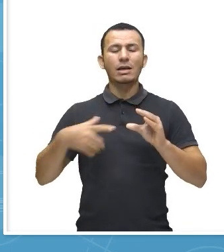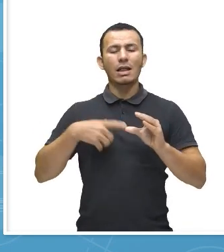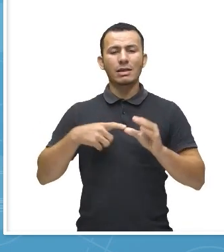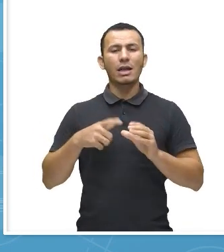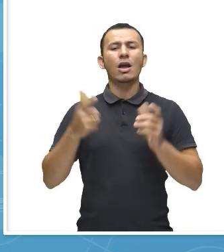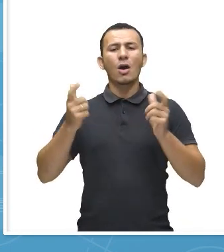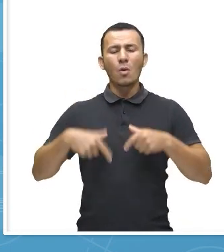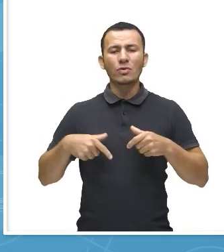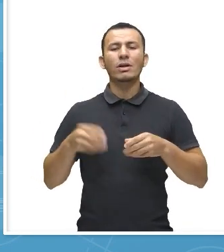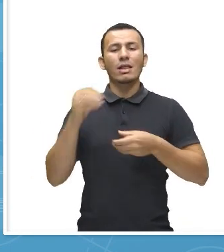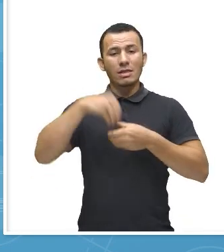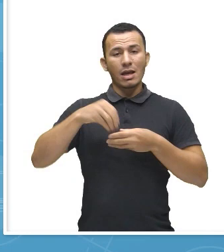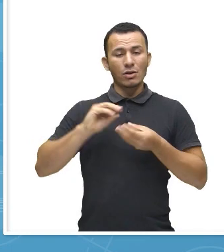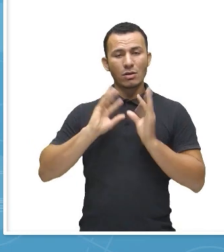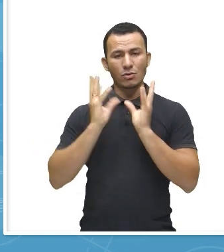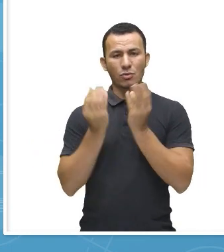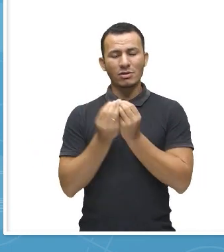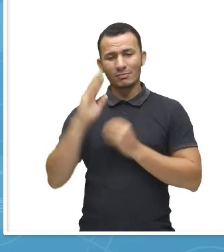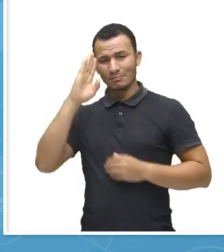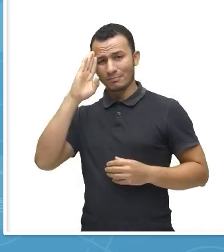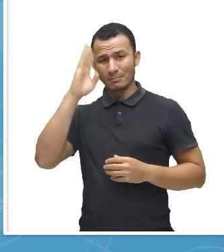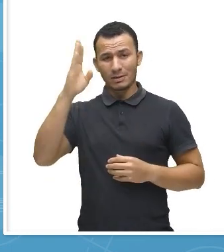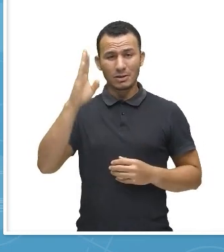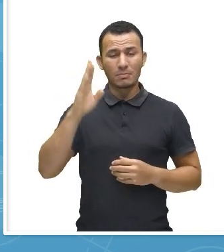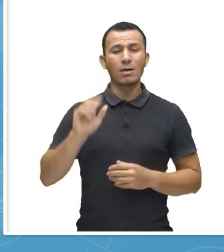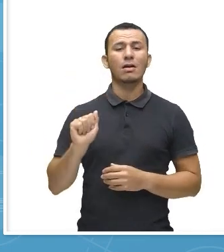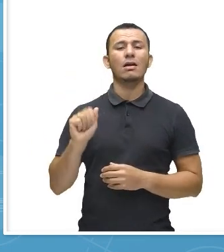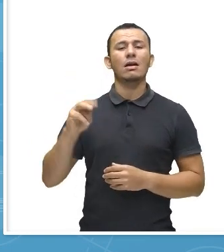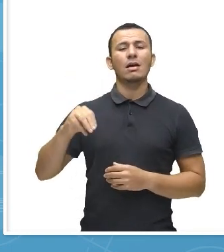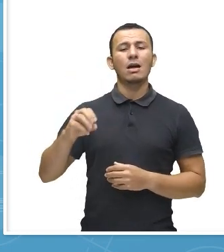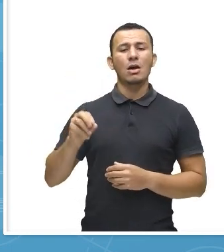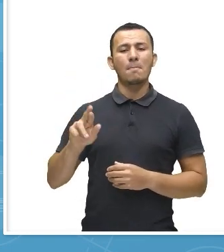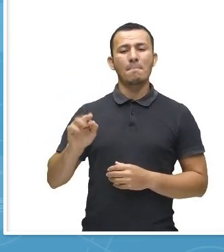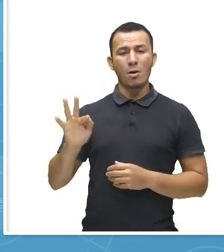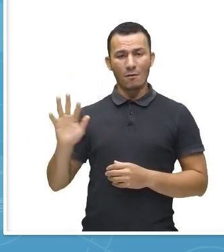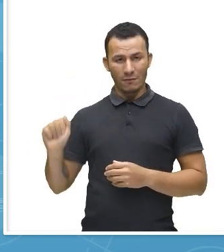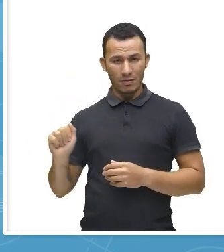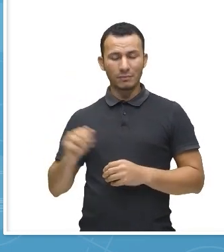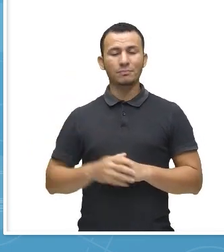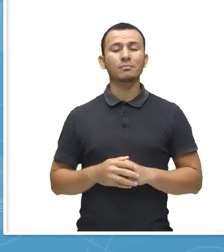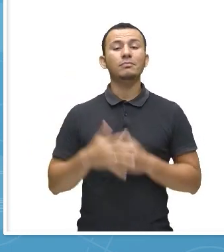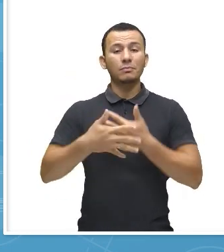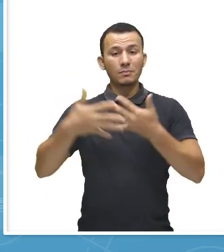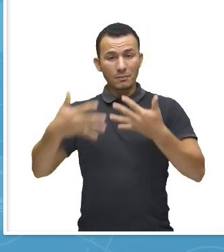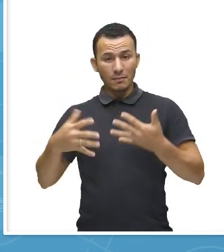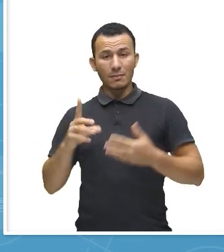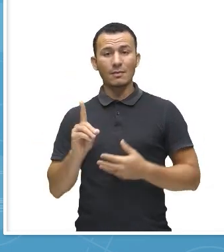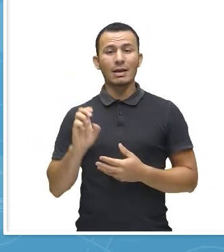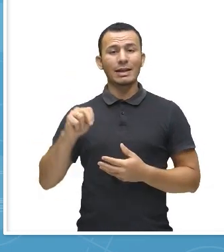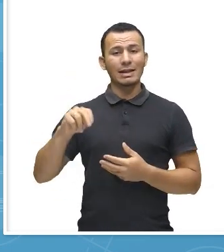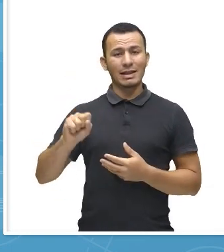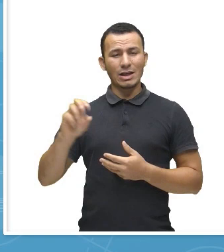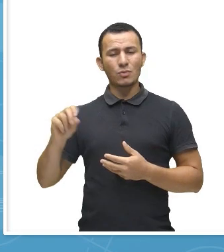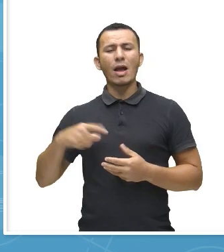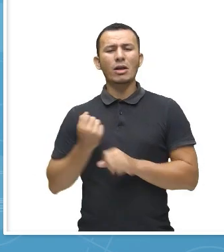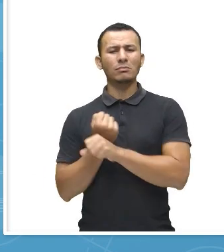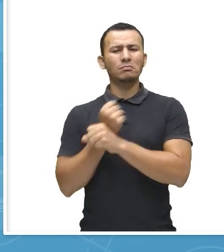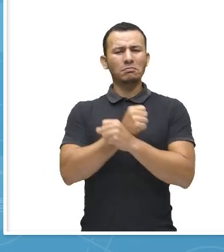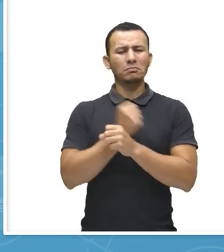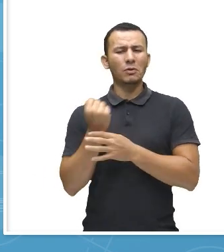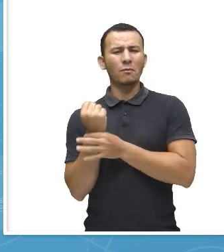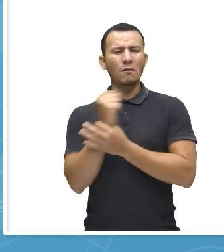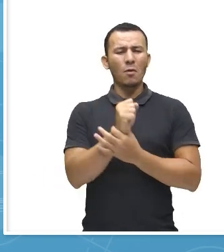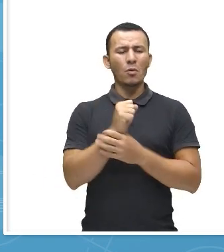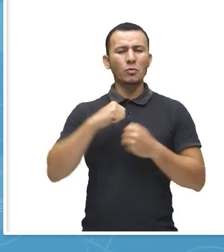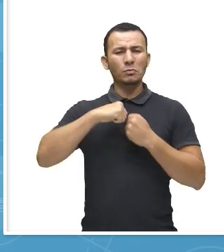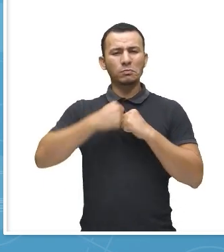imersas na substância fundamental amorfa. O tecido conjuntivo propriamente dito denso possui grande resistência a